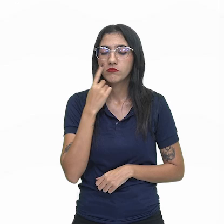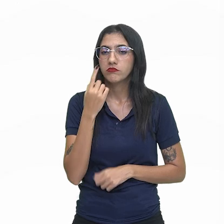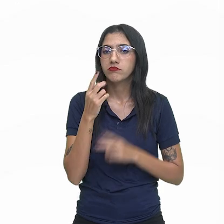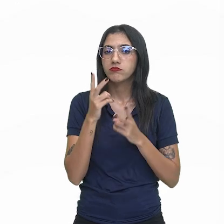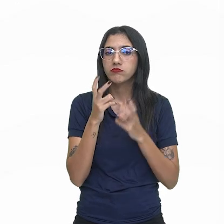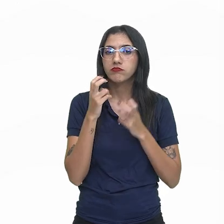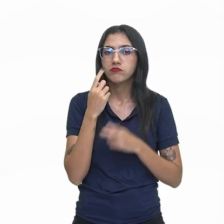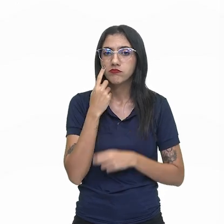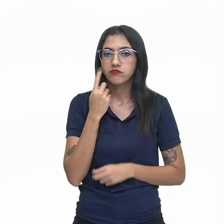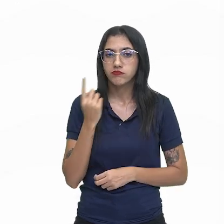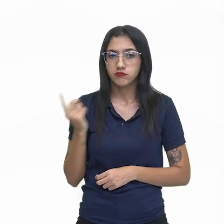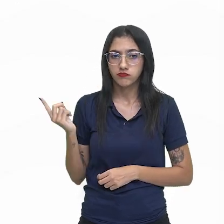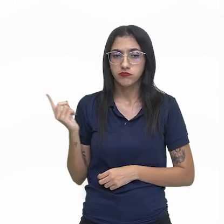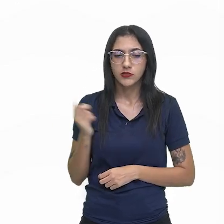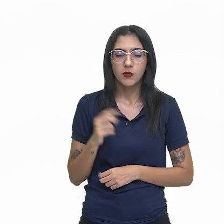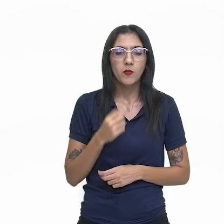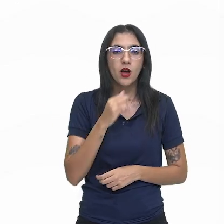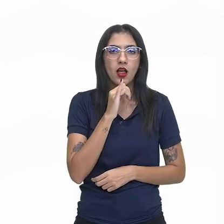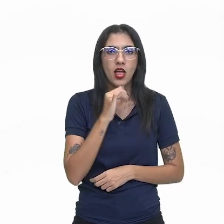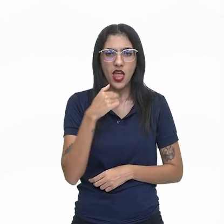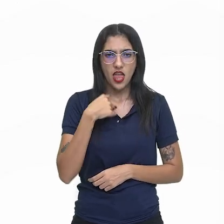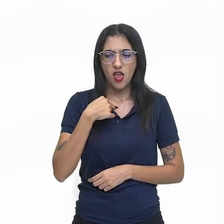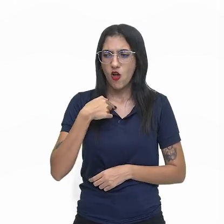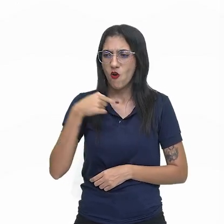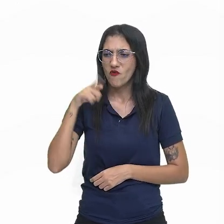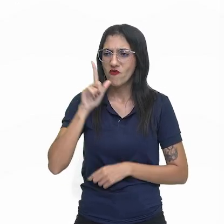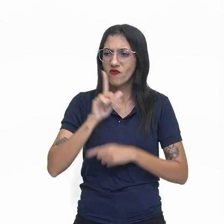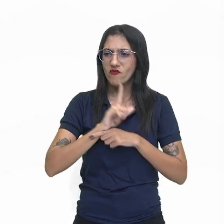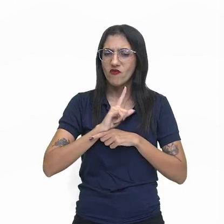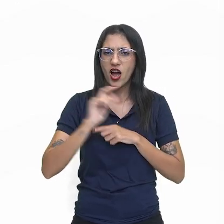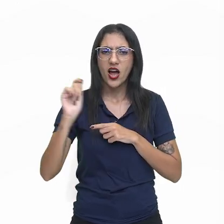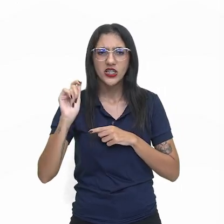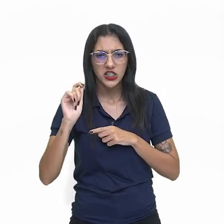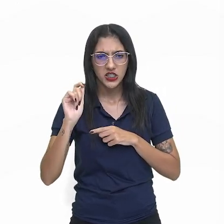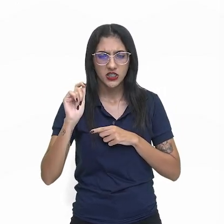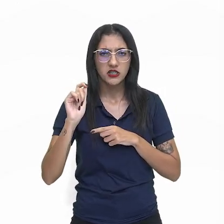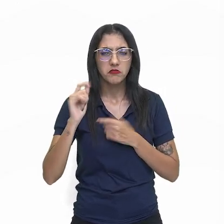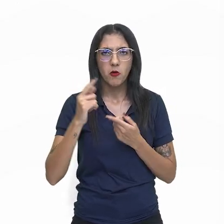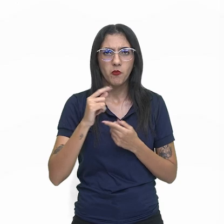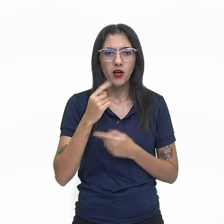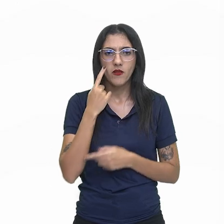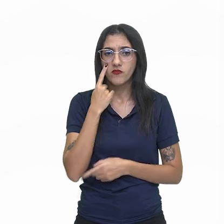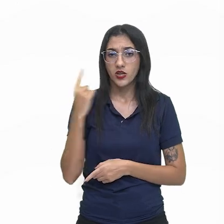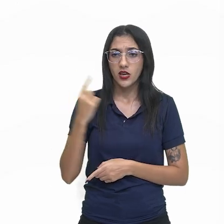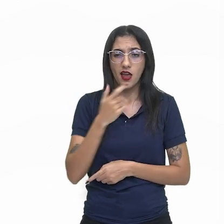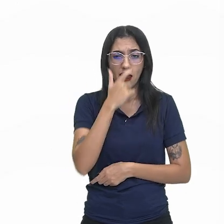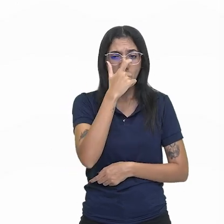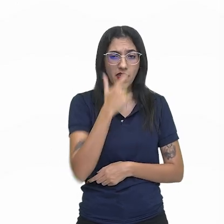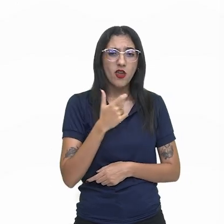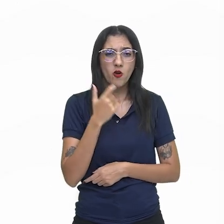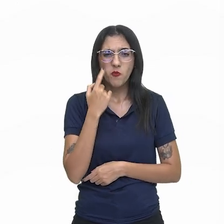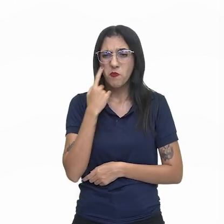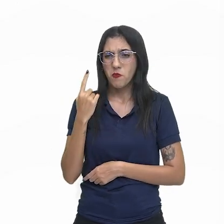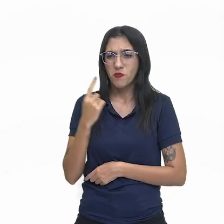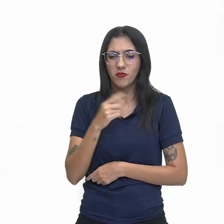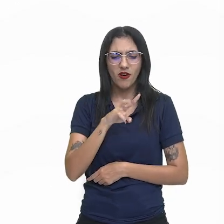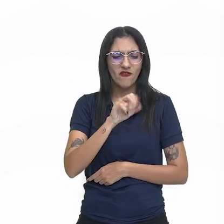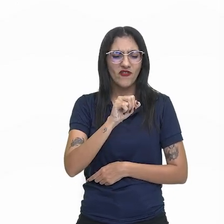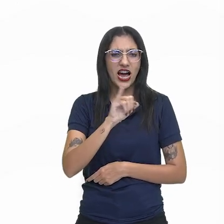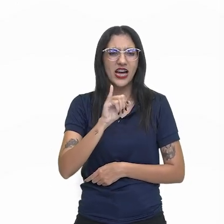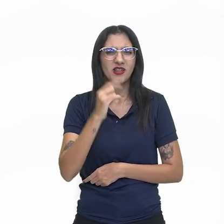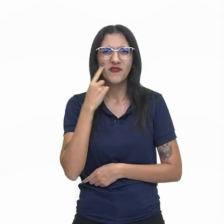eu vai embora. Eu vai, eu vou, aí eu uso eu, é primeira pessoa com